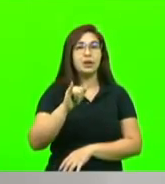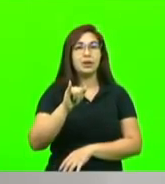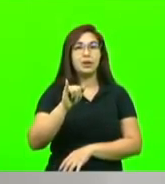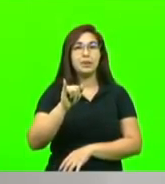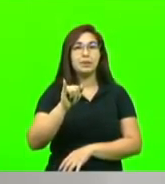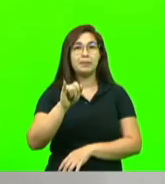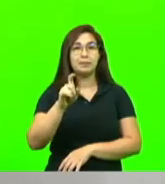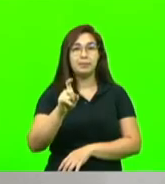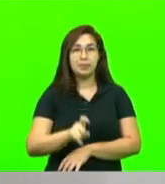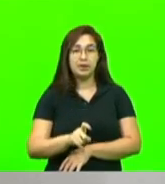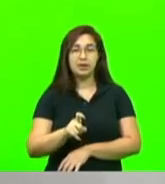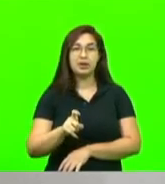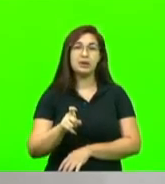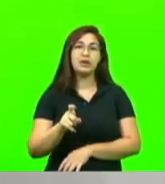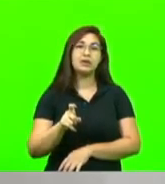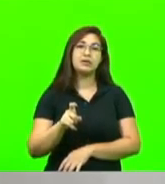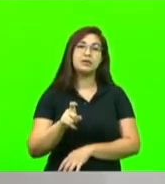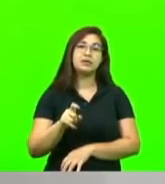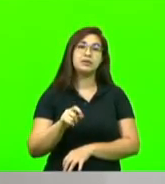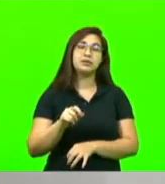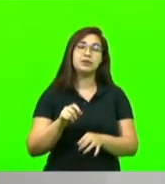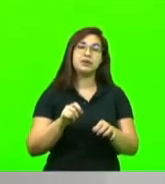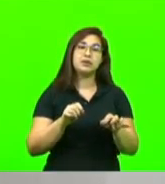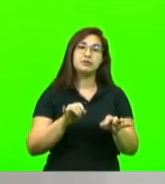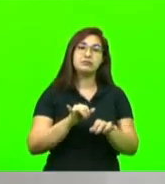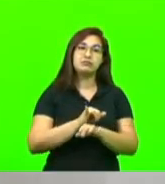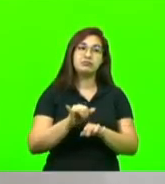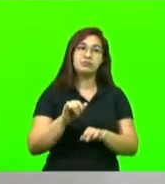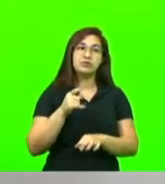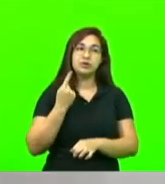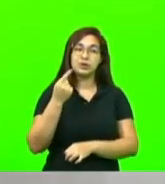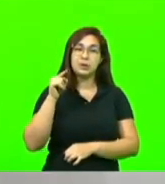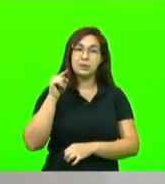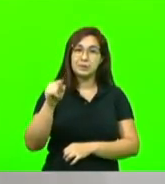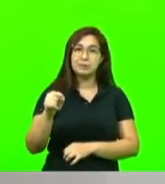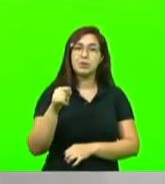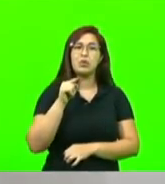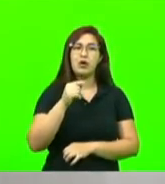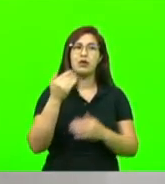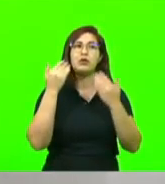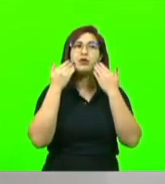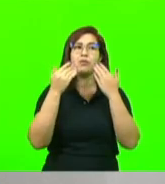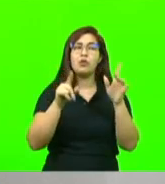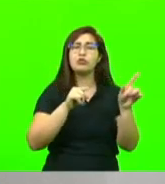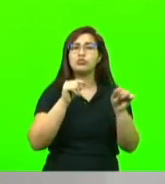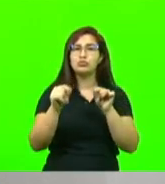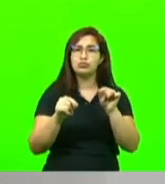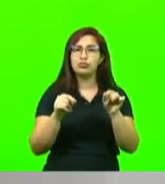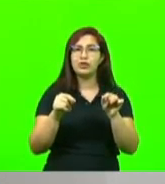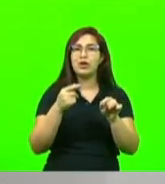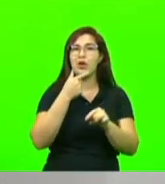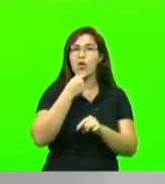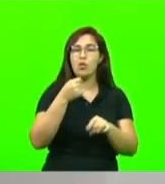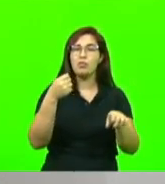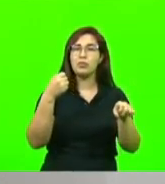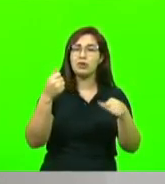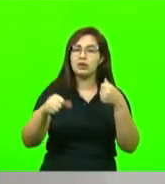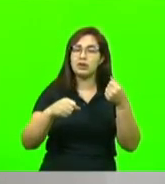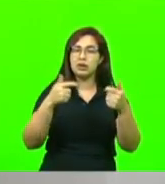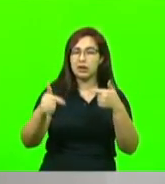ninguém, e o governo vai mostrando efetivamente o que é um office boy, que pega o dinheiro do Estado, leva